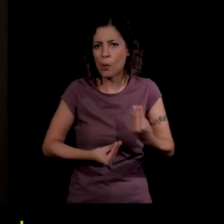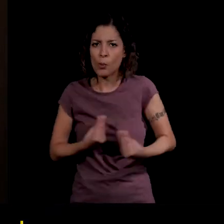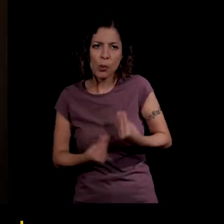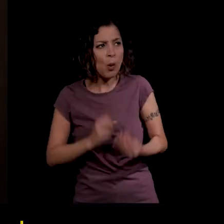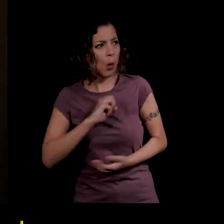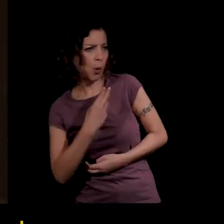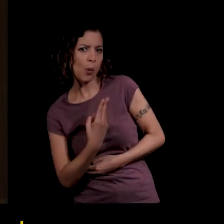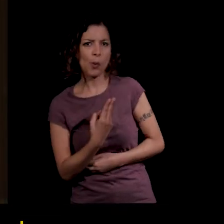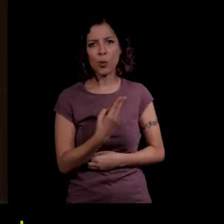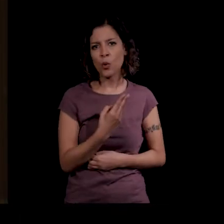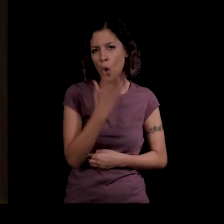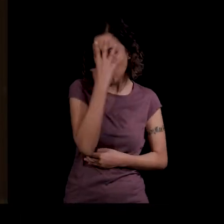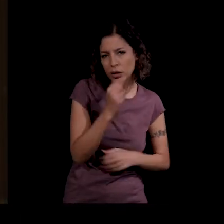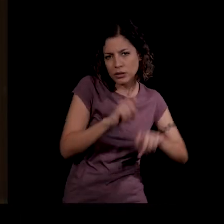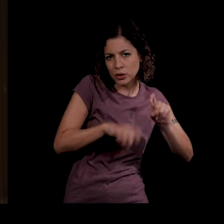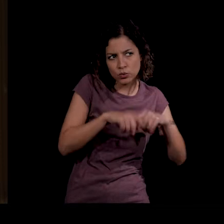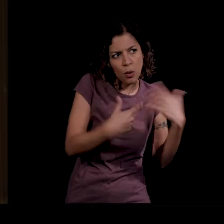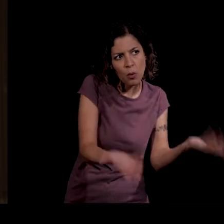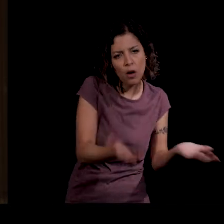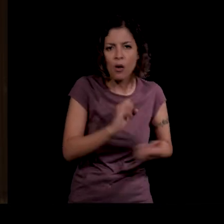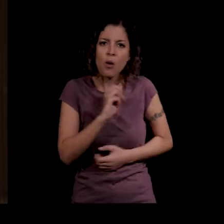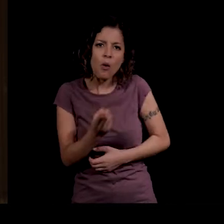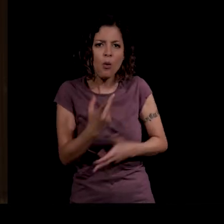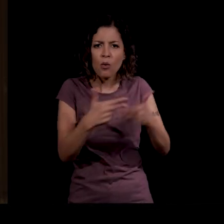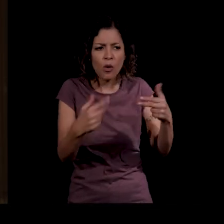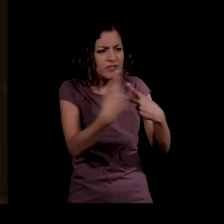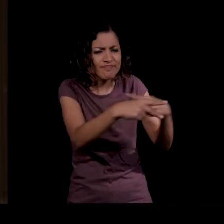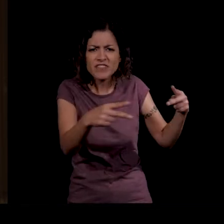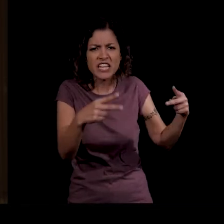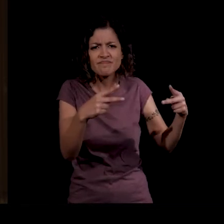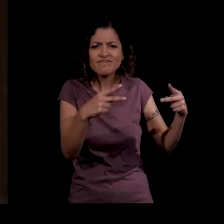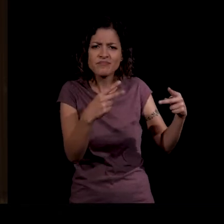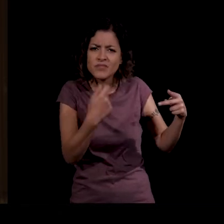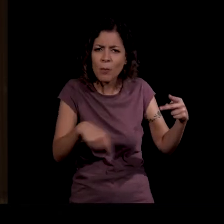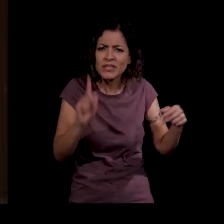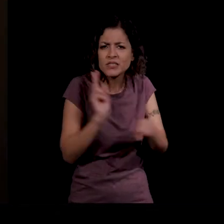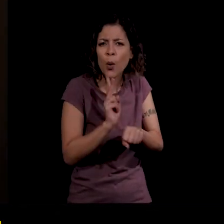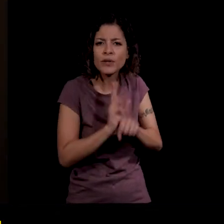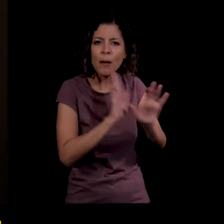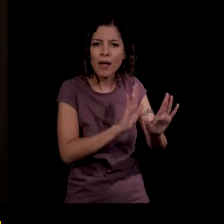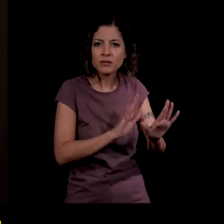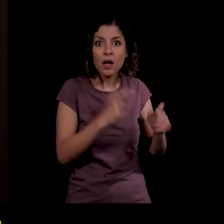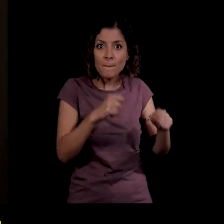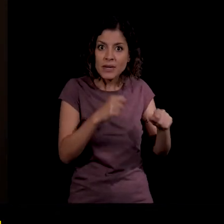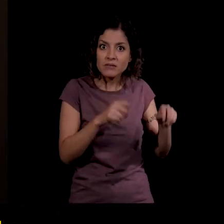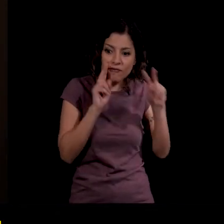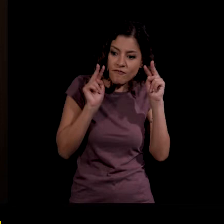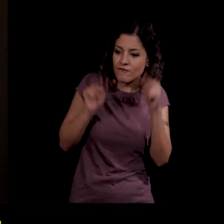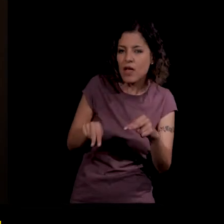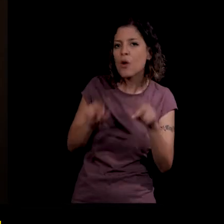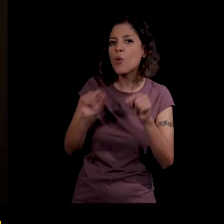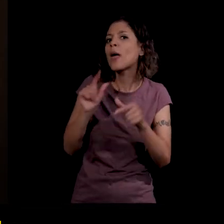da ciclana, ou a opção sexual, preocupado com coisas que não lhes dizem respeito, em vez de perceber que